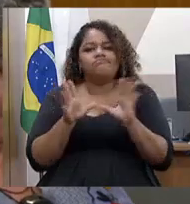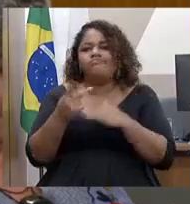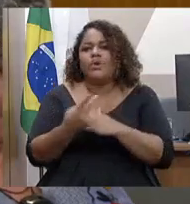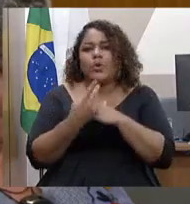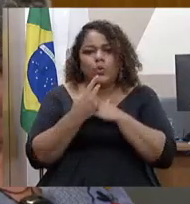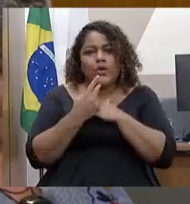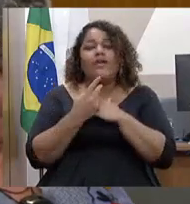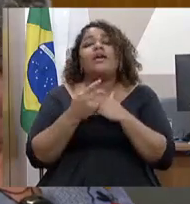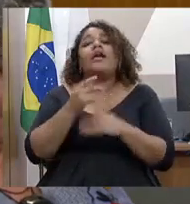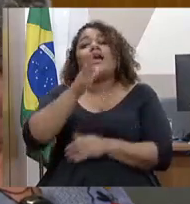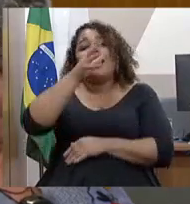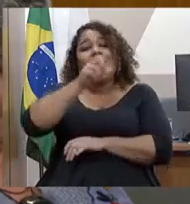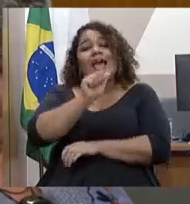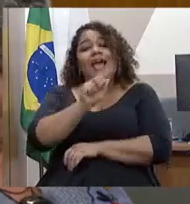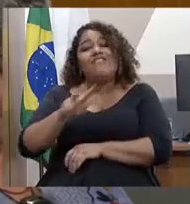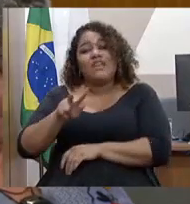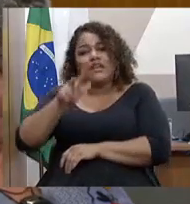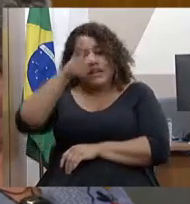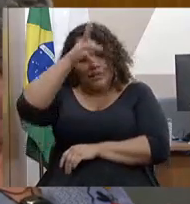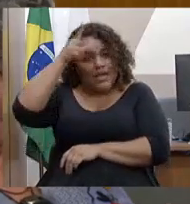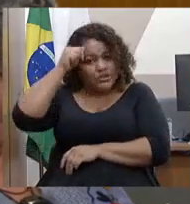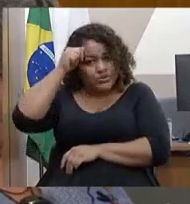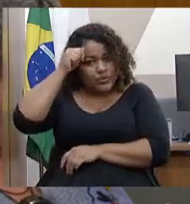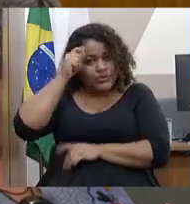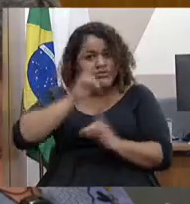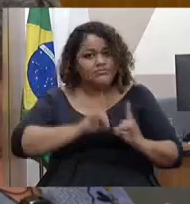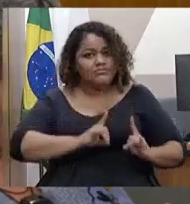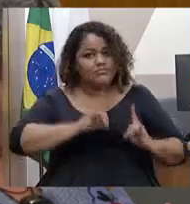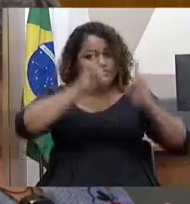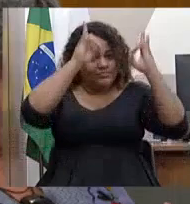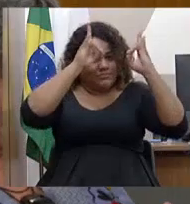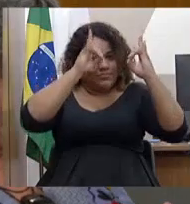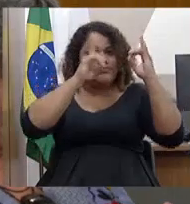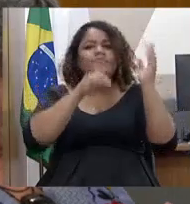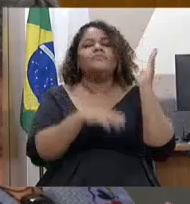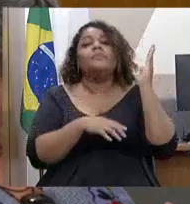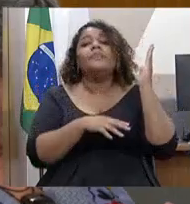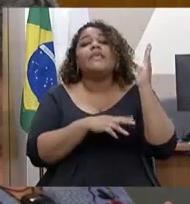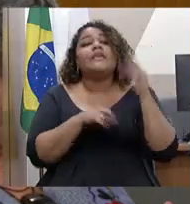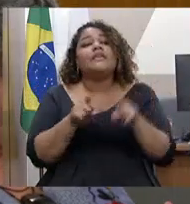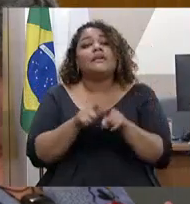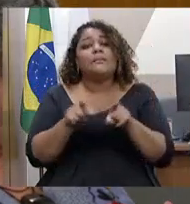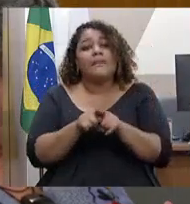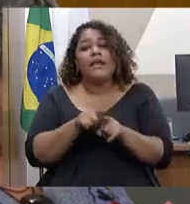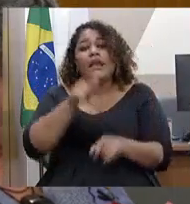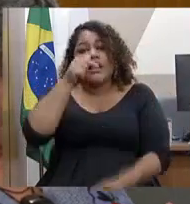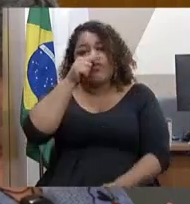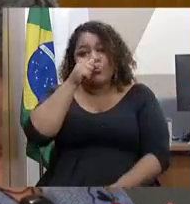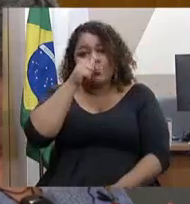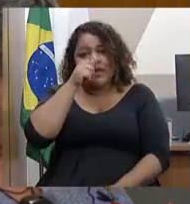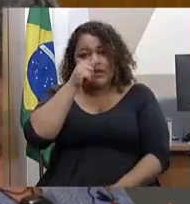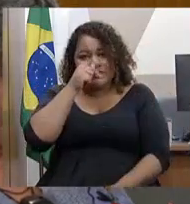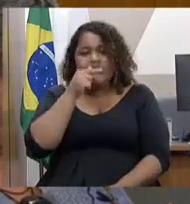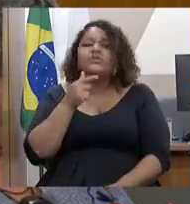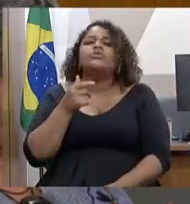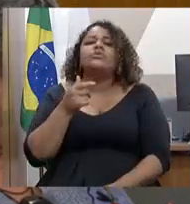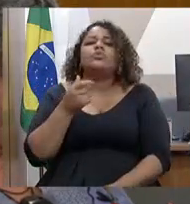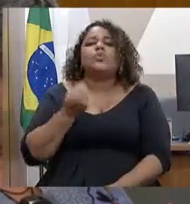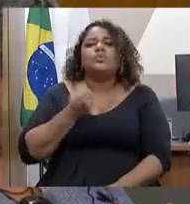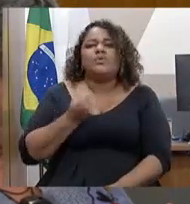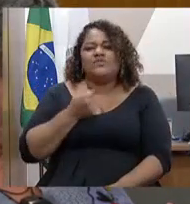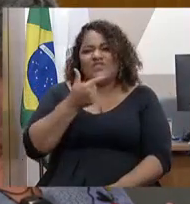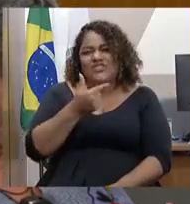Quinto Andar e o Conselho Municipal de Saúde na Afonso Pena 2336 nós estamos lá também para